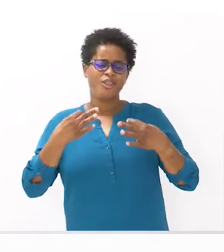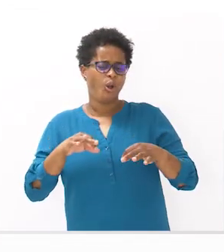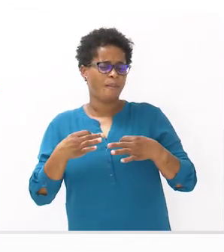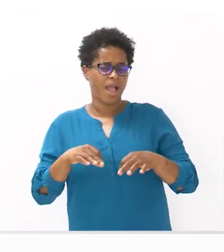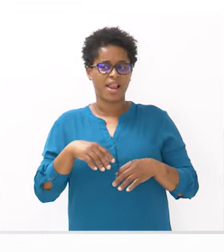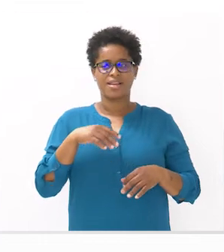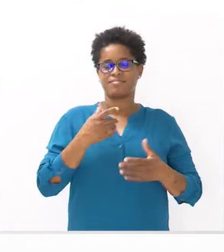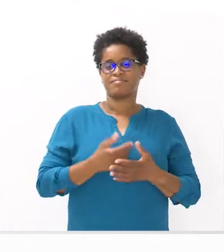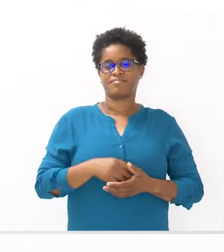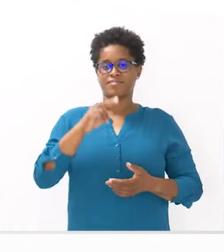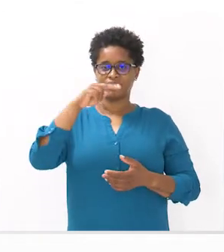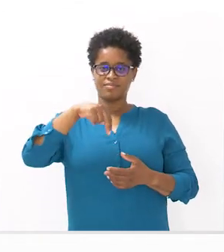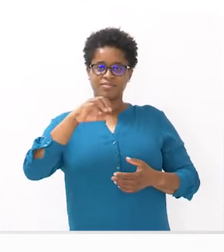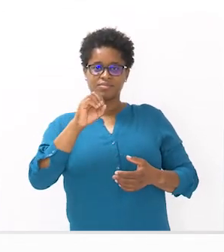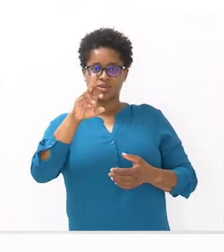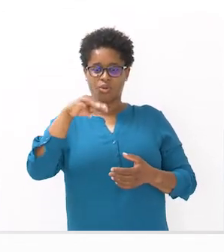Normal.